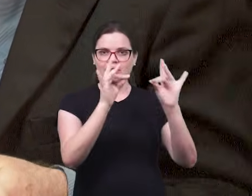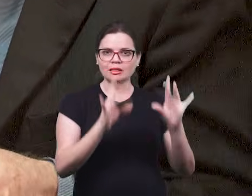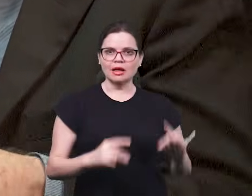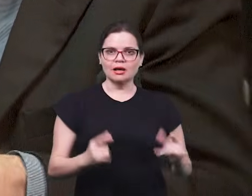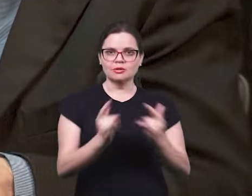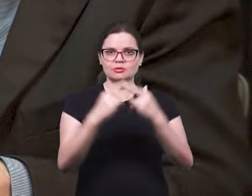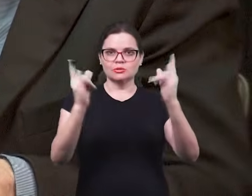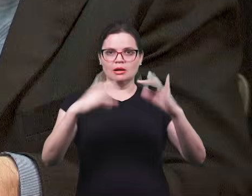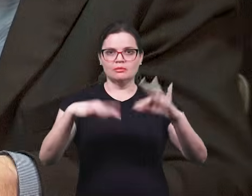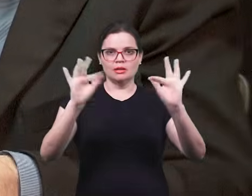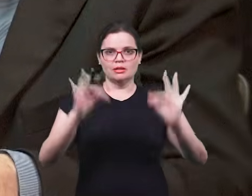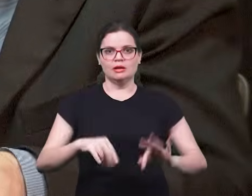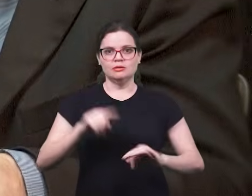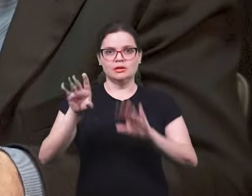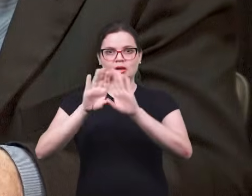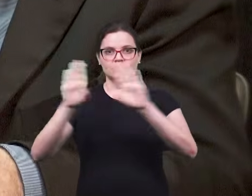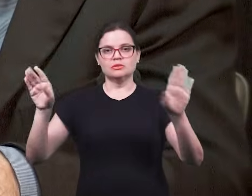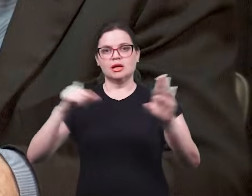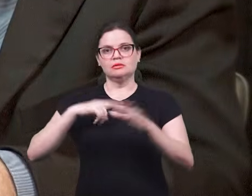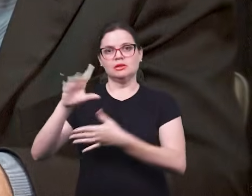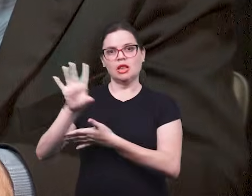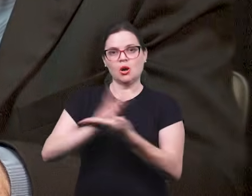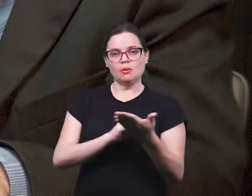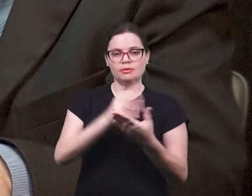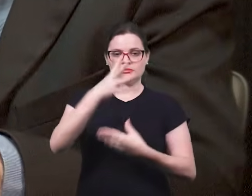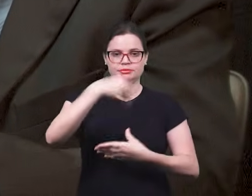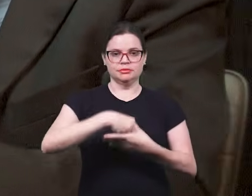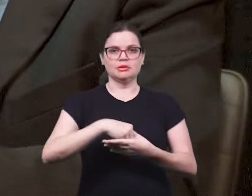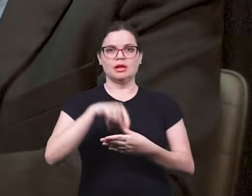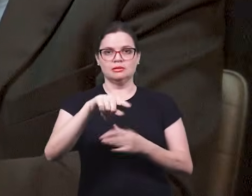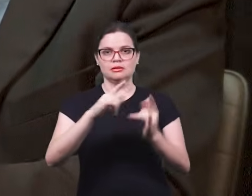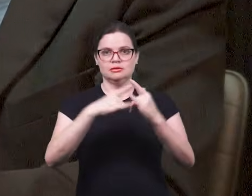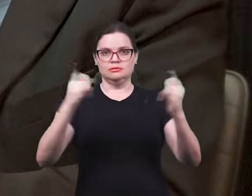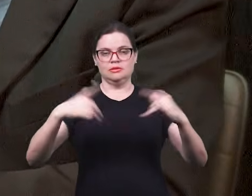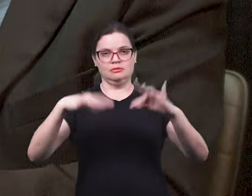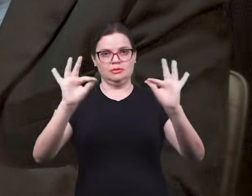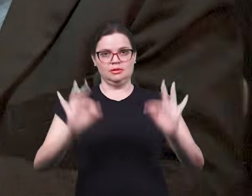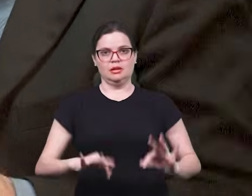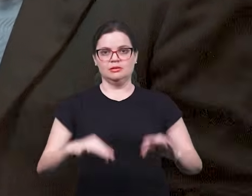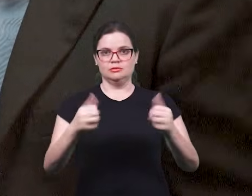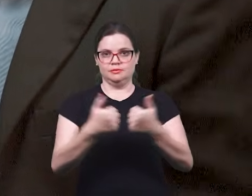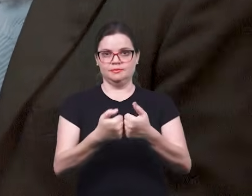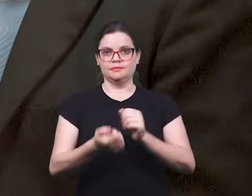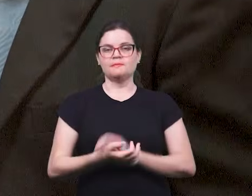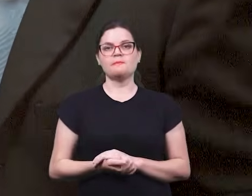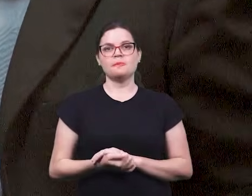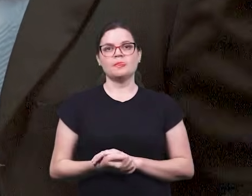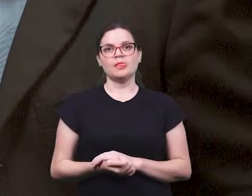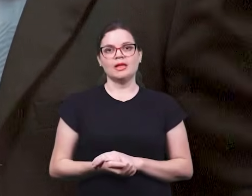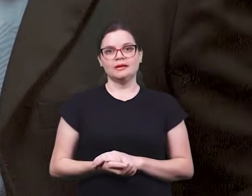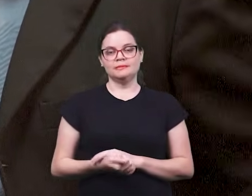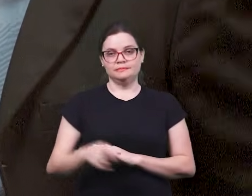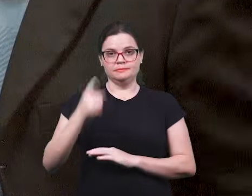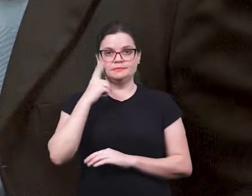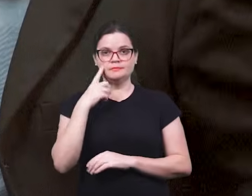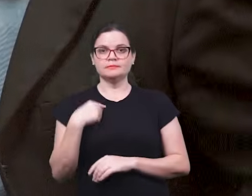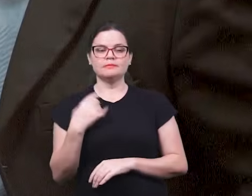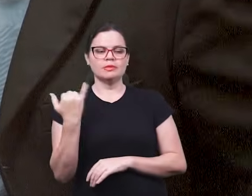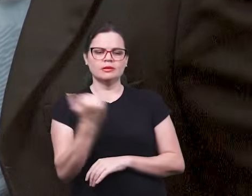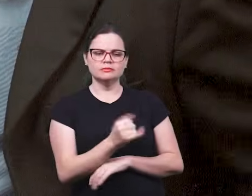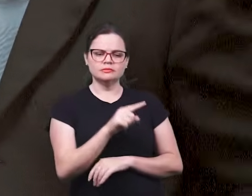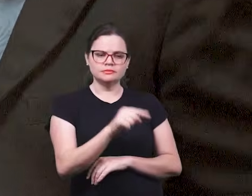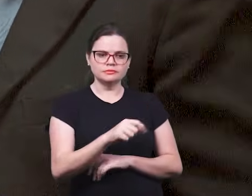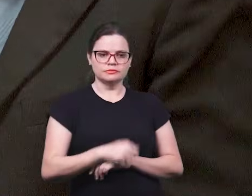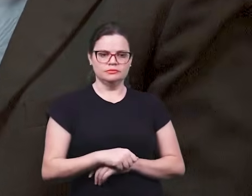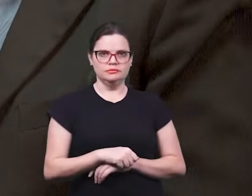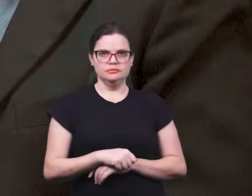eternidade. E aí, quando ele revela o tabernáculo, ele já diz uma coisa: olha, Moisés, aqui não tem, no projeto de salvação, não tem